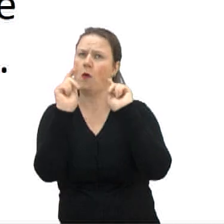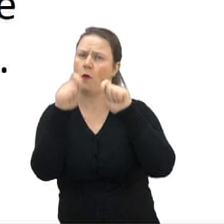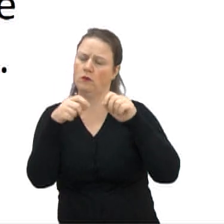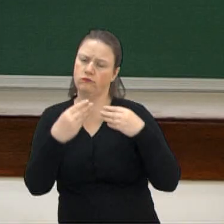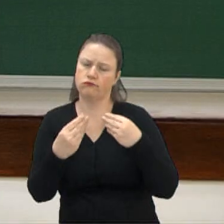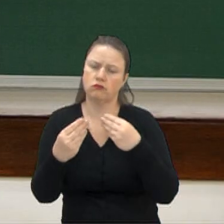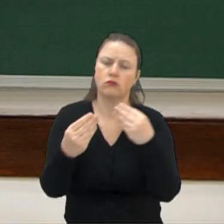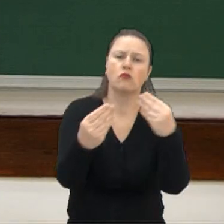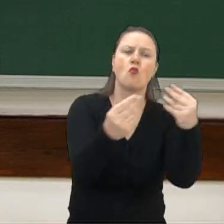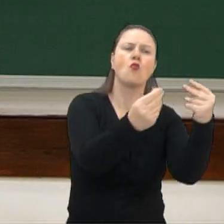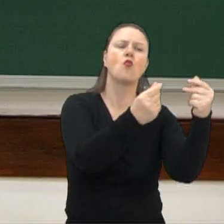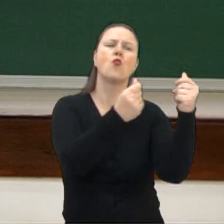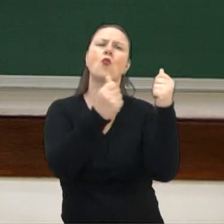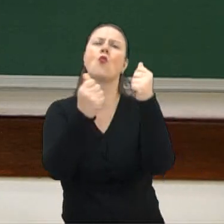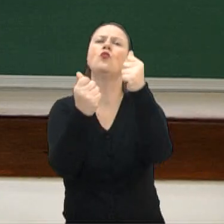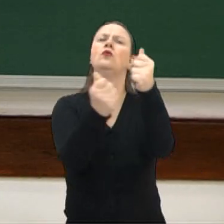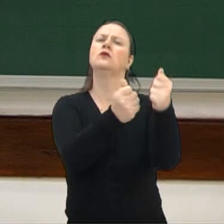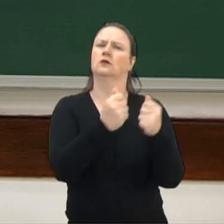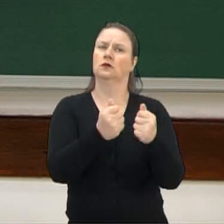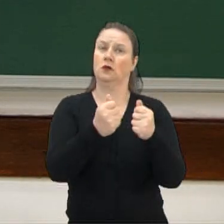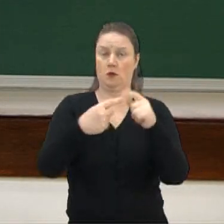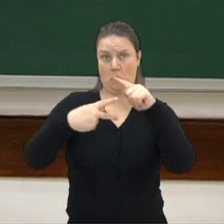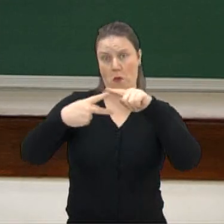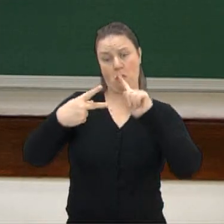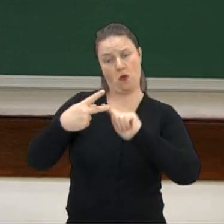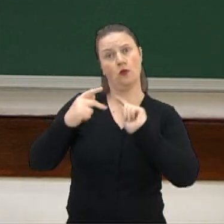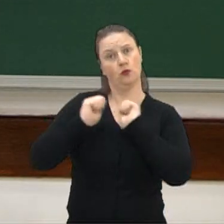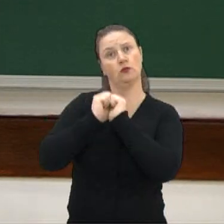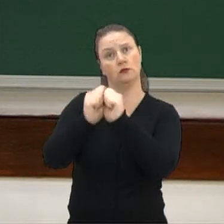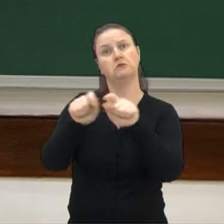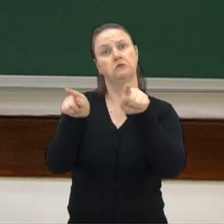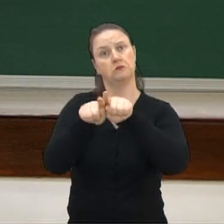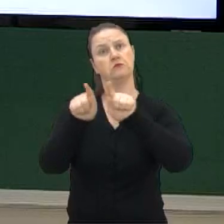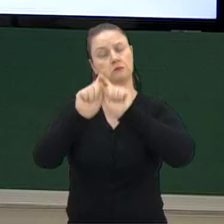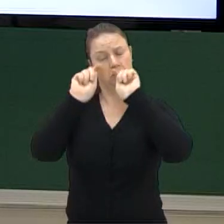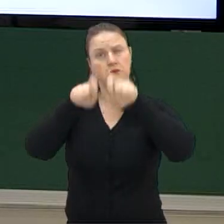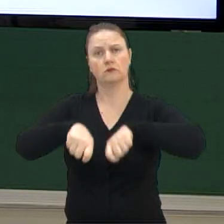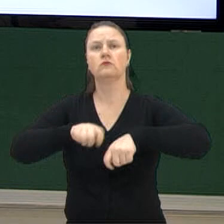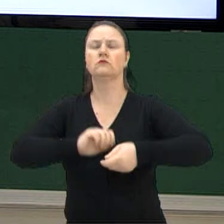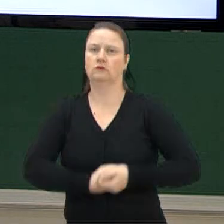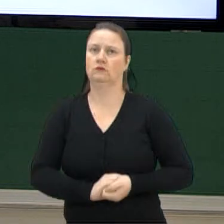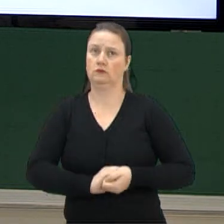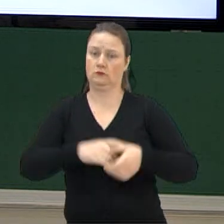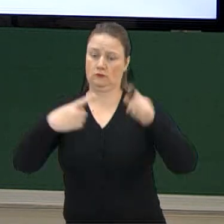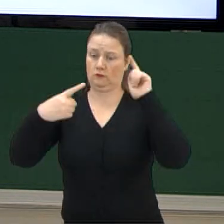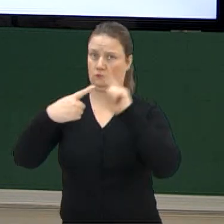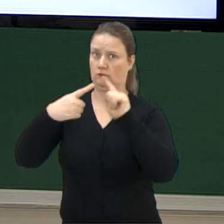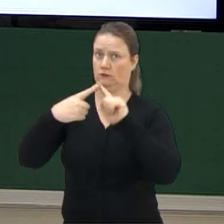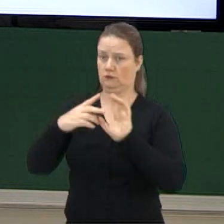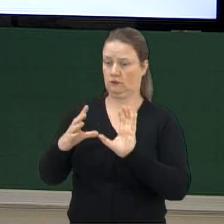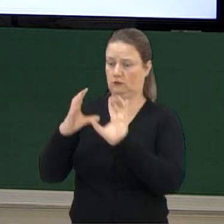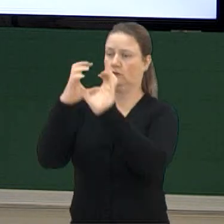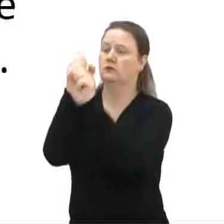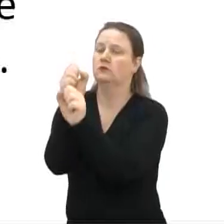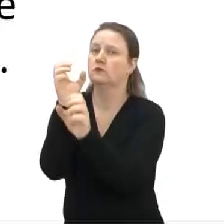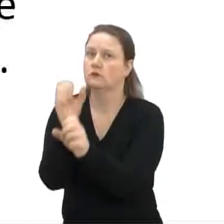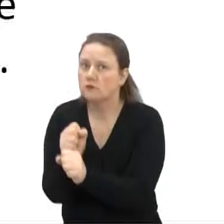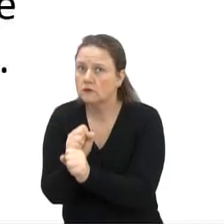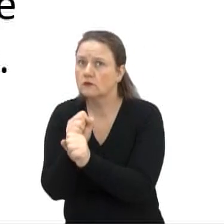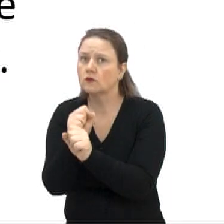Pode ter, inclusive, as duas na mesma pesquisa, certo? Na pesquisa quantitativa, o levantamento